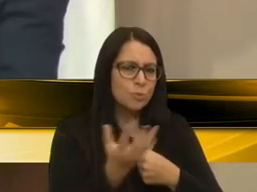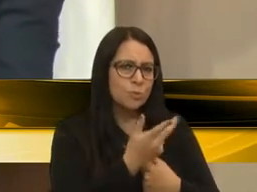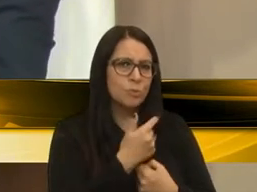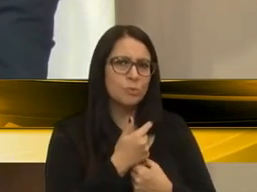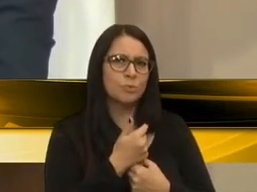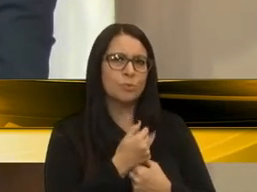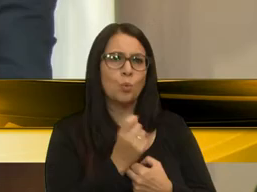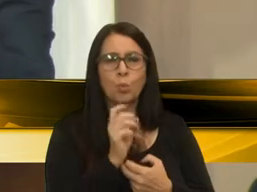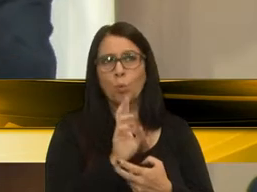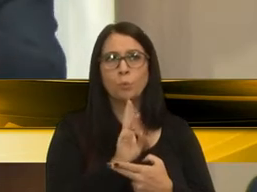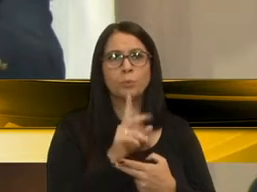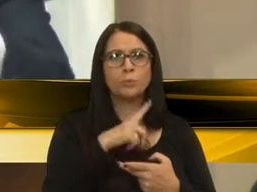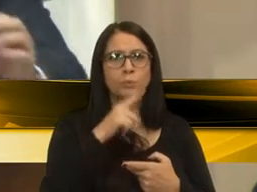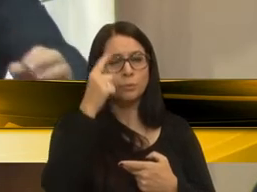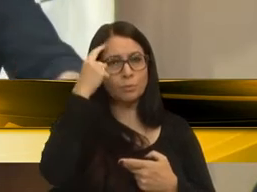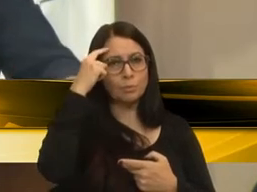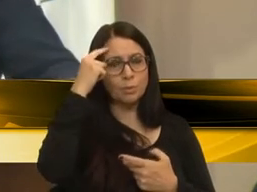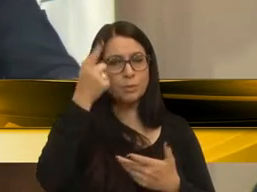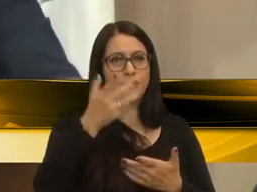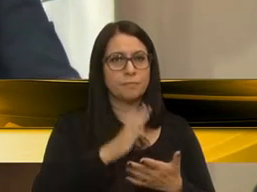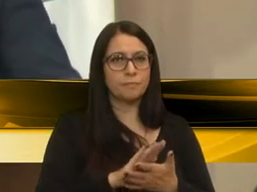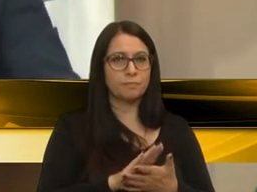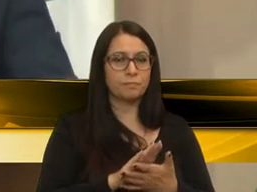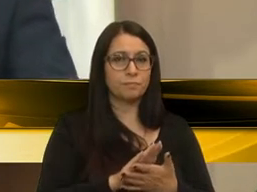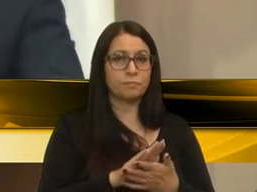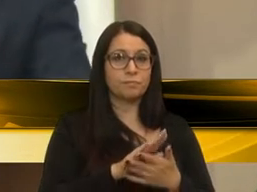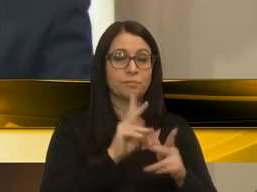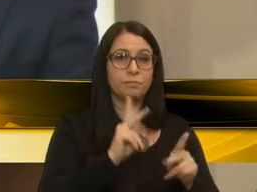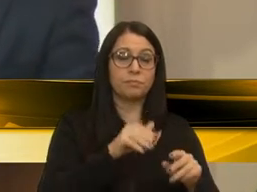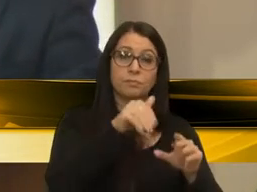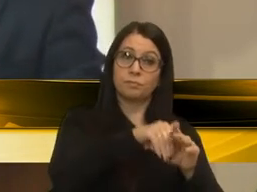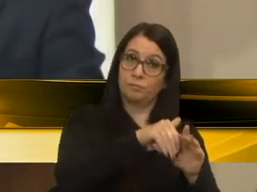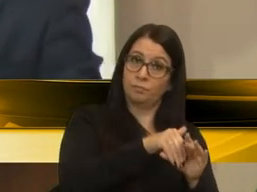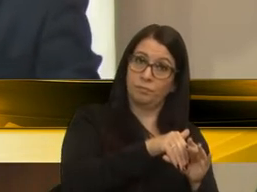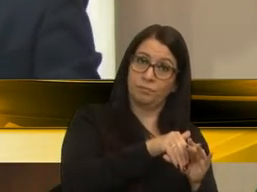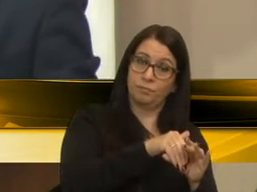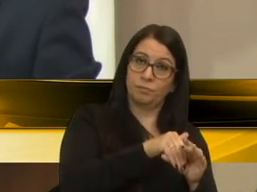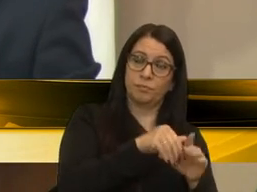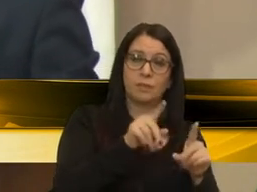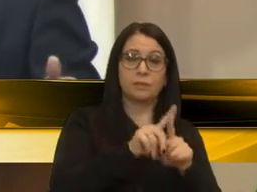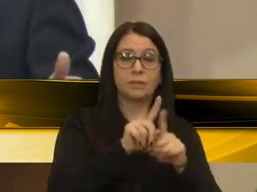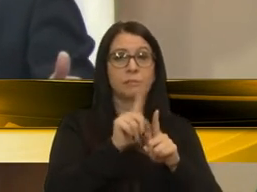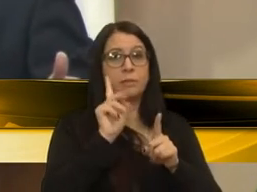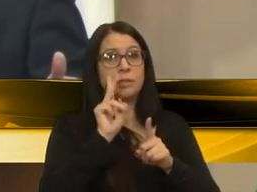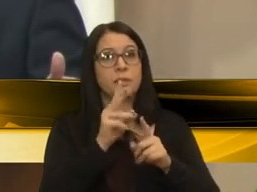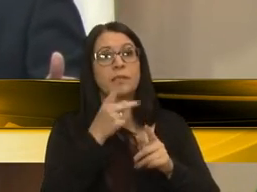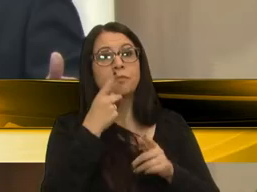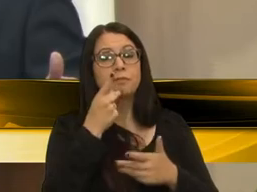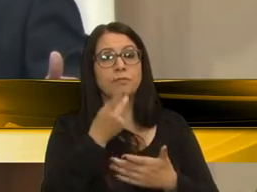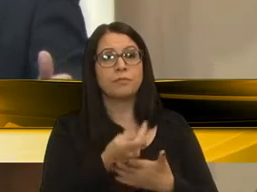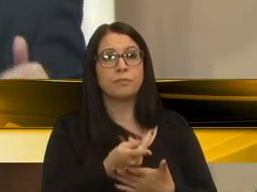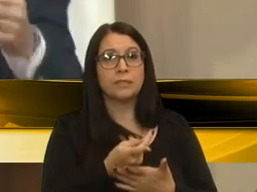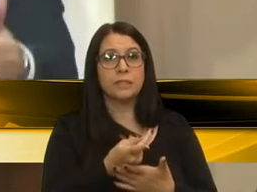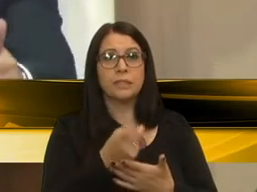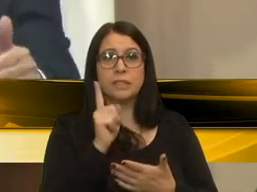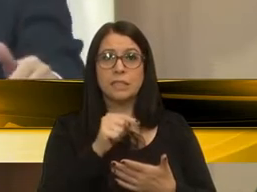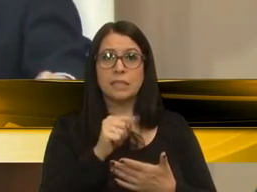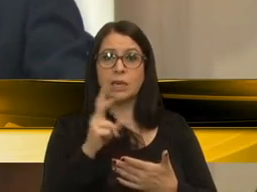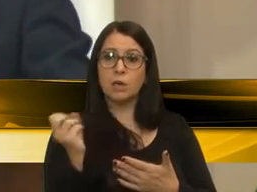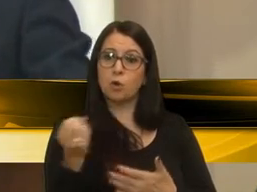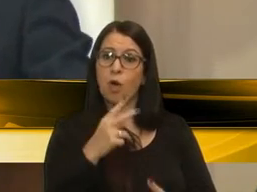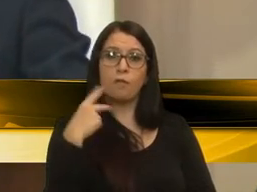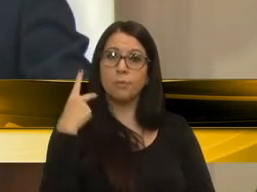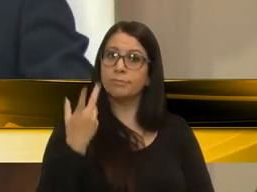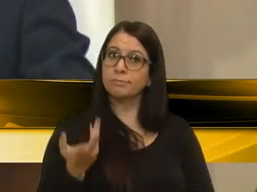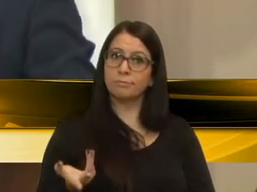Ou é somente pensar eleitoralmente e ainda falar que é a nova